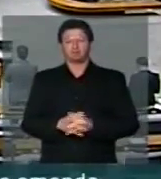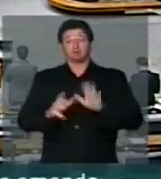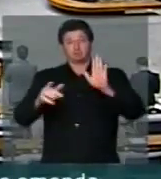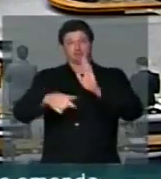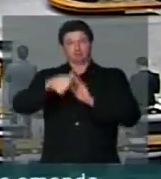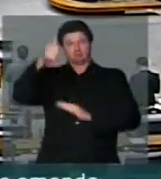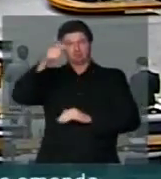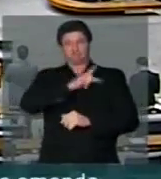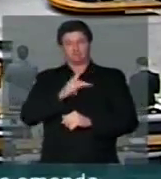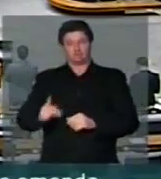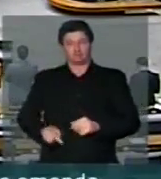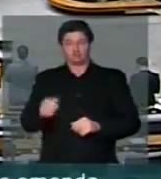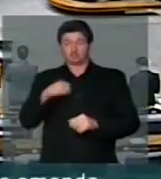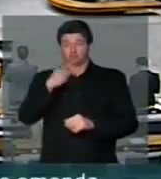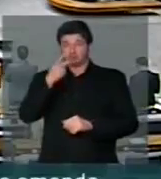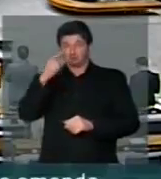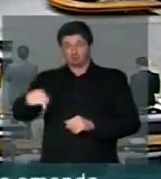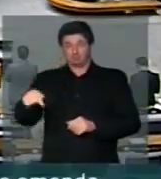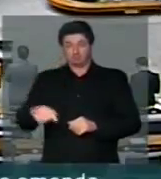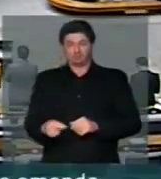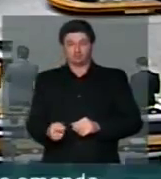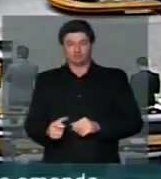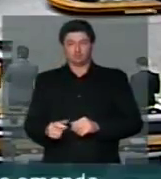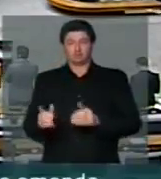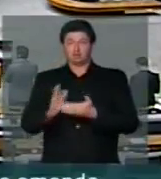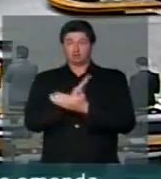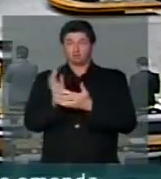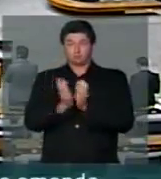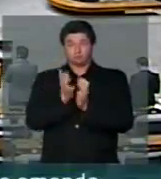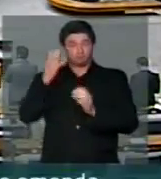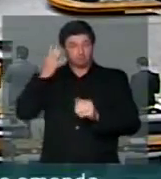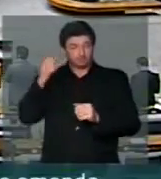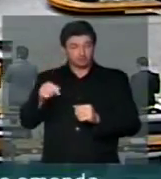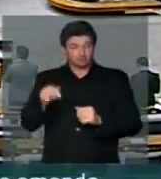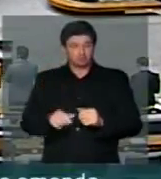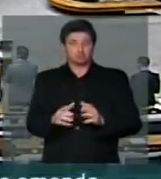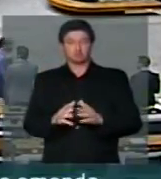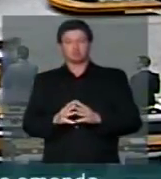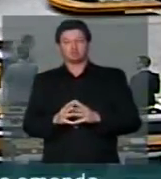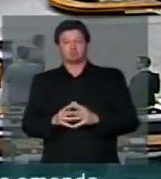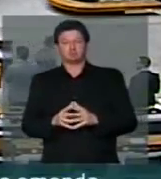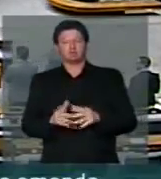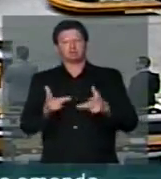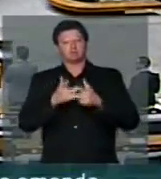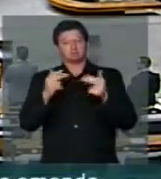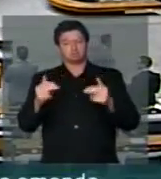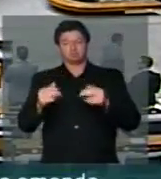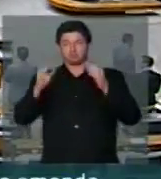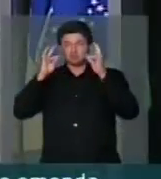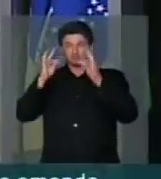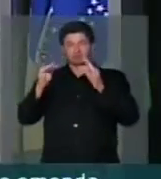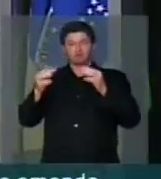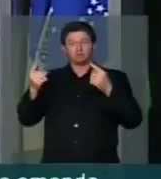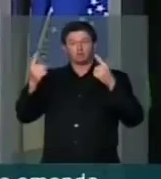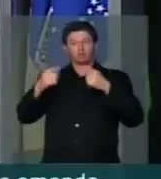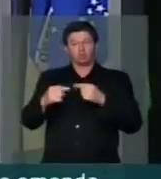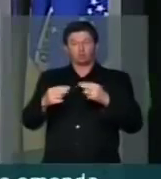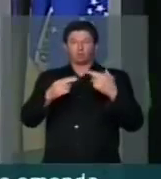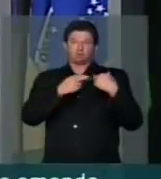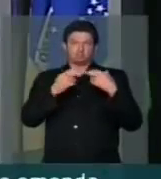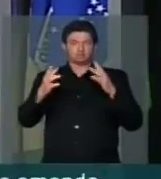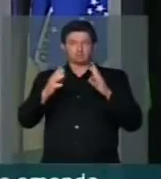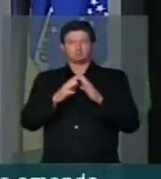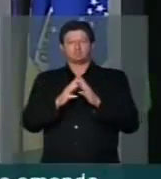Antes de tudo, senhor presidente, fazer um registro, a pedido de alguns partidos políticos, de algo que depõe contra a liturgia do cargo, o